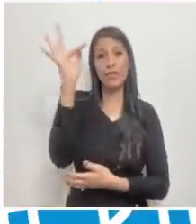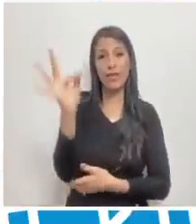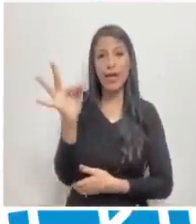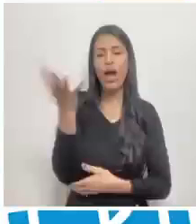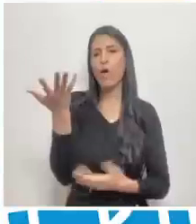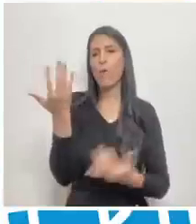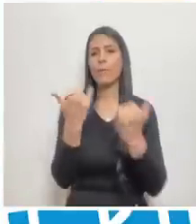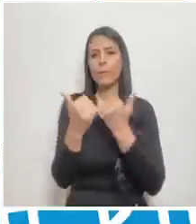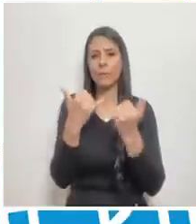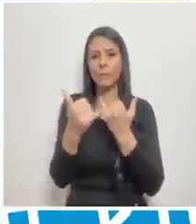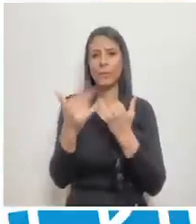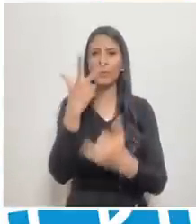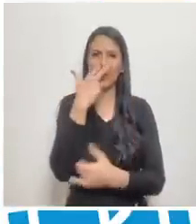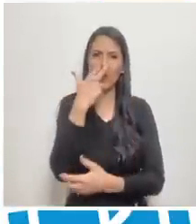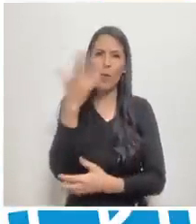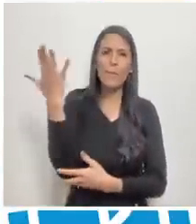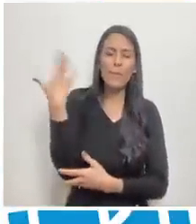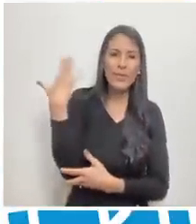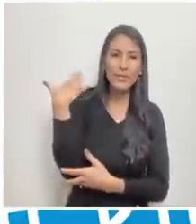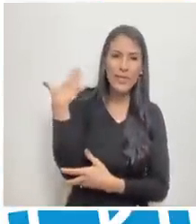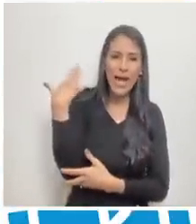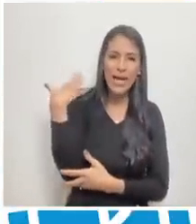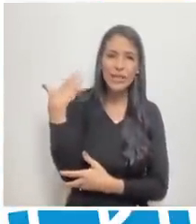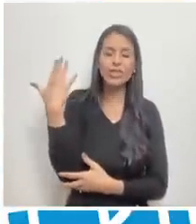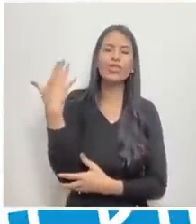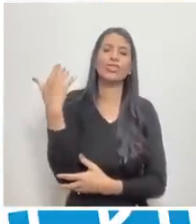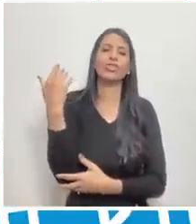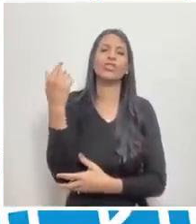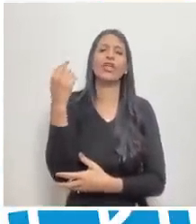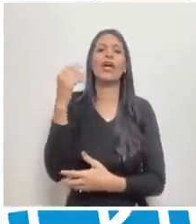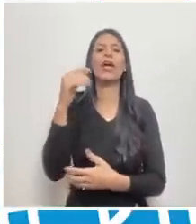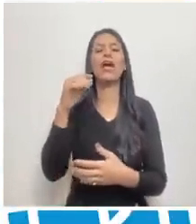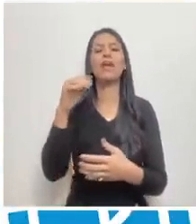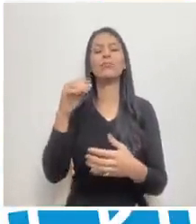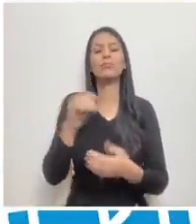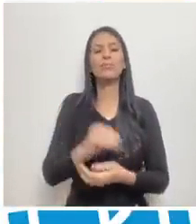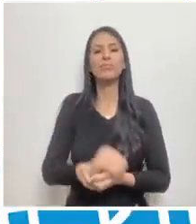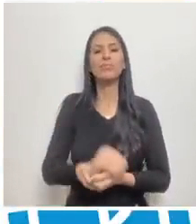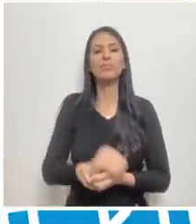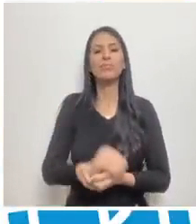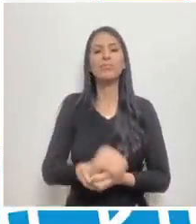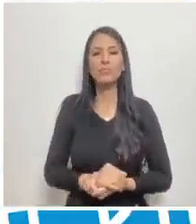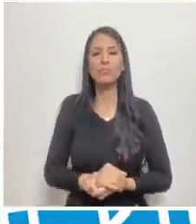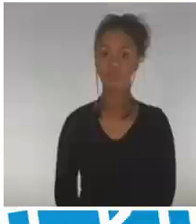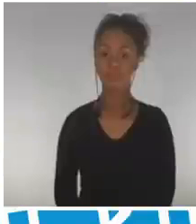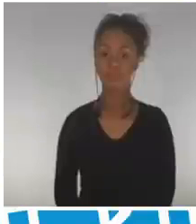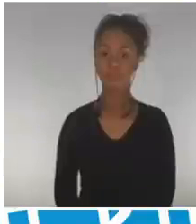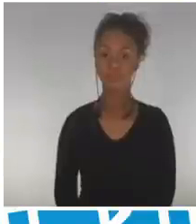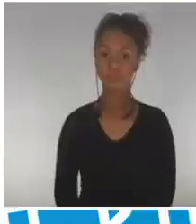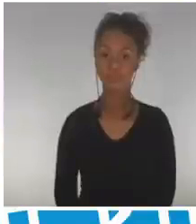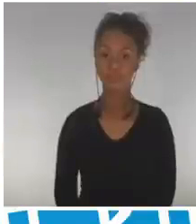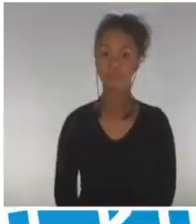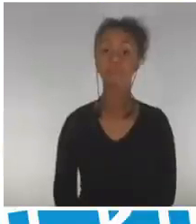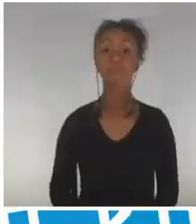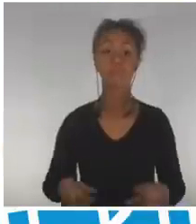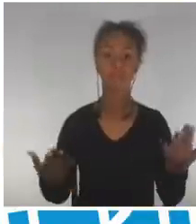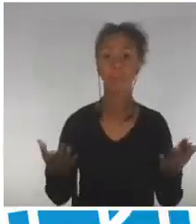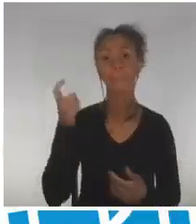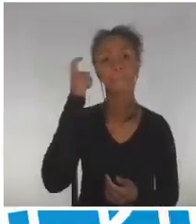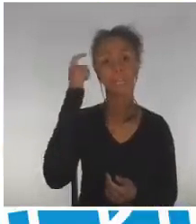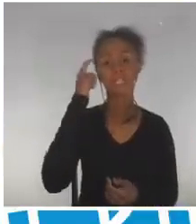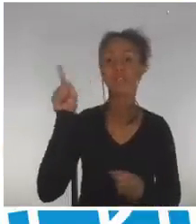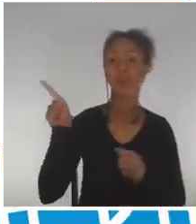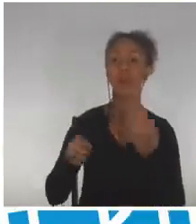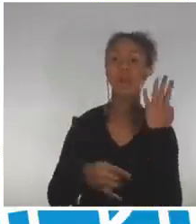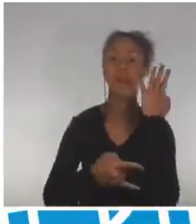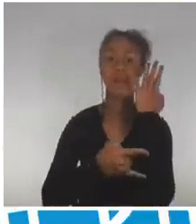que foi no passado a UNB, do que é hoje ainda a Universidade Federal de Juiz de Fora, né? A Fundação César Gran